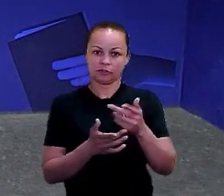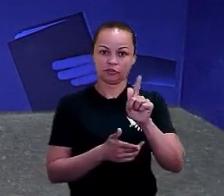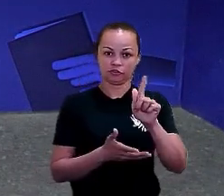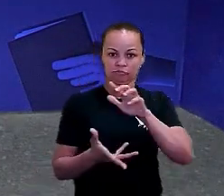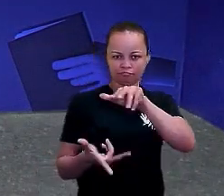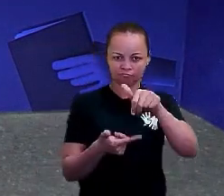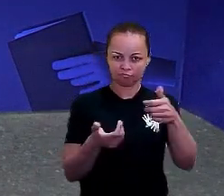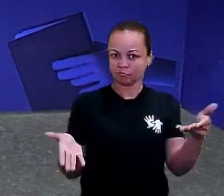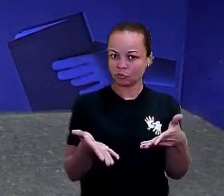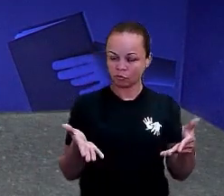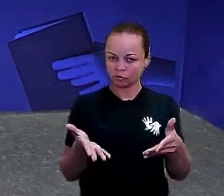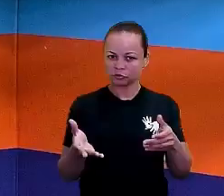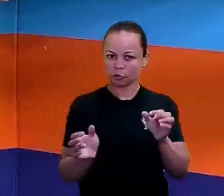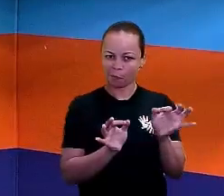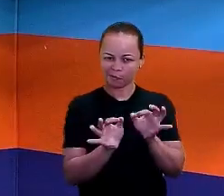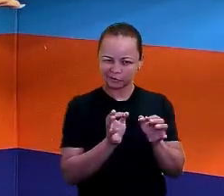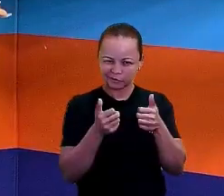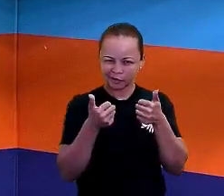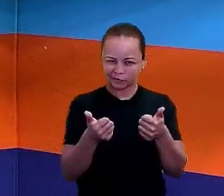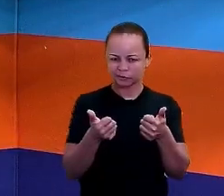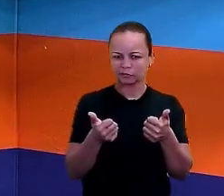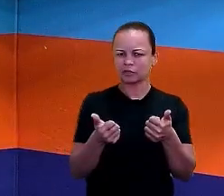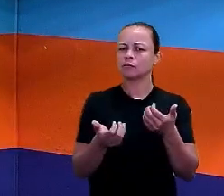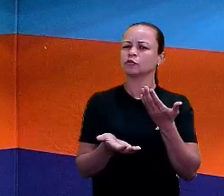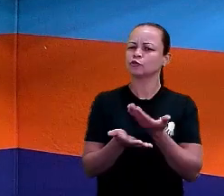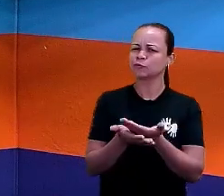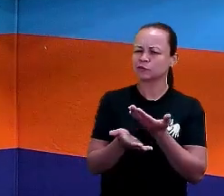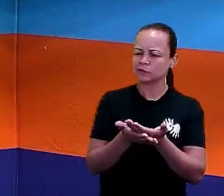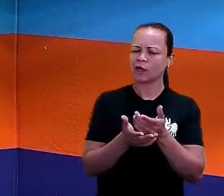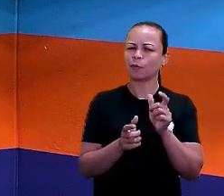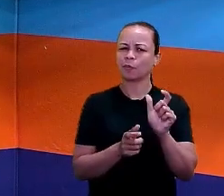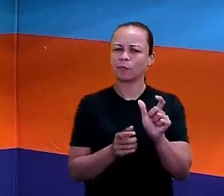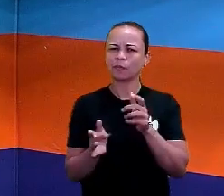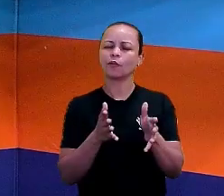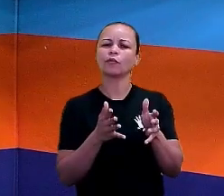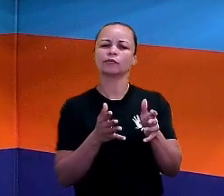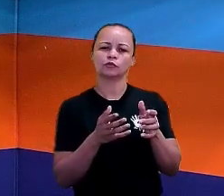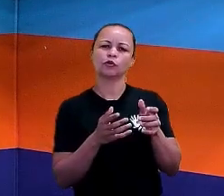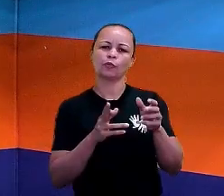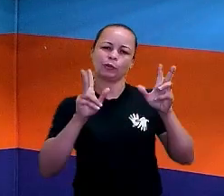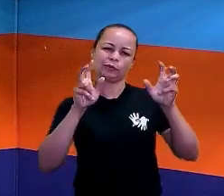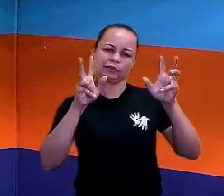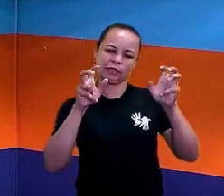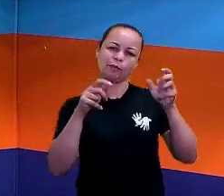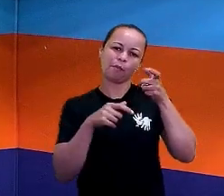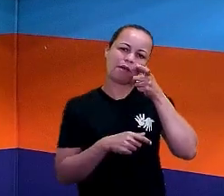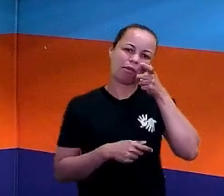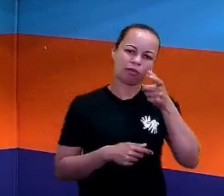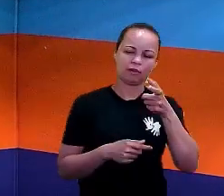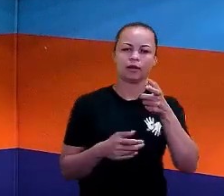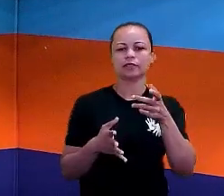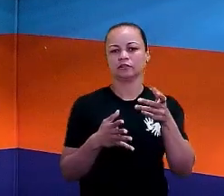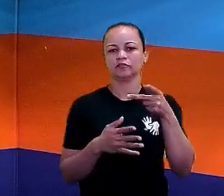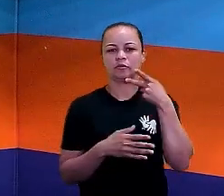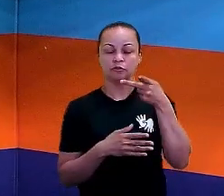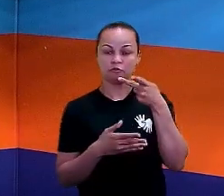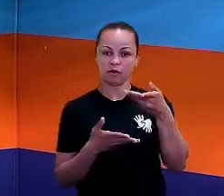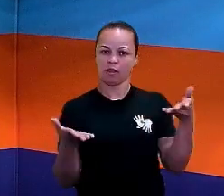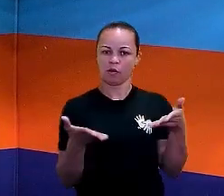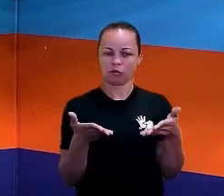preparados? Simbora estudar um pouquinho sobre um assunto bem interessante que a gente vai falar hoje no campo